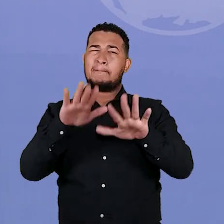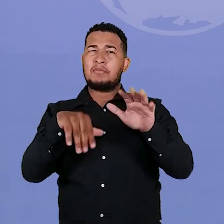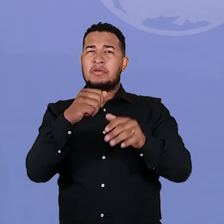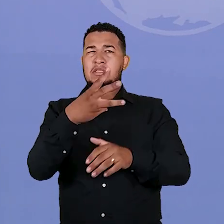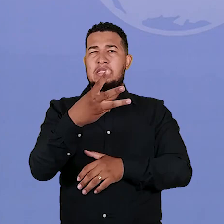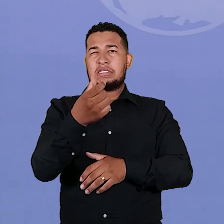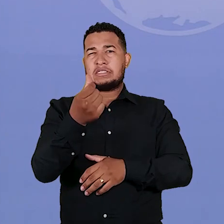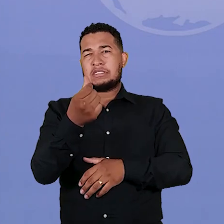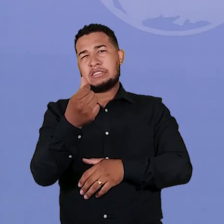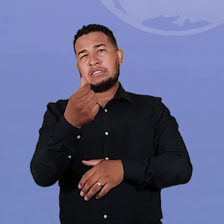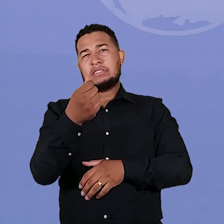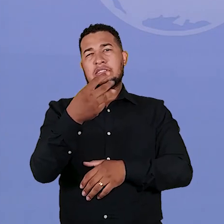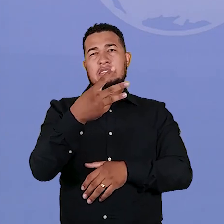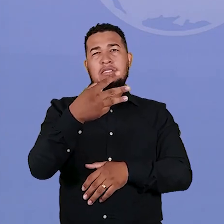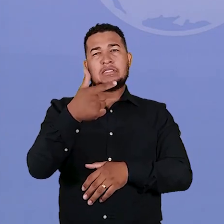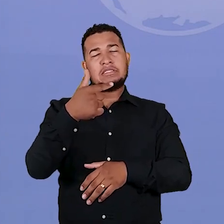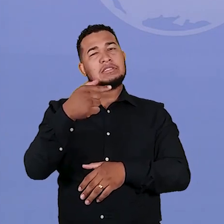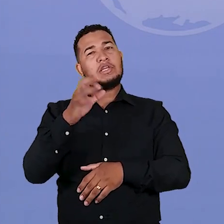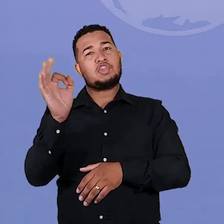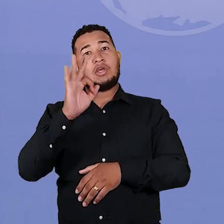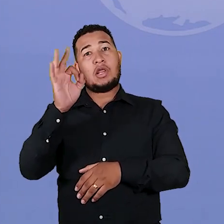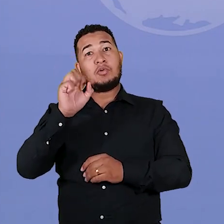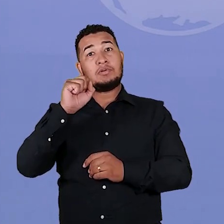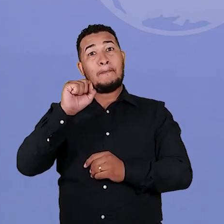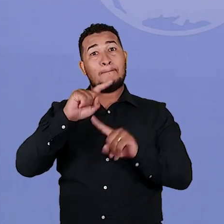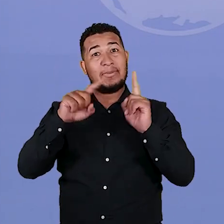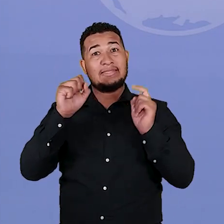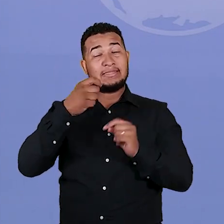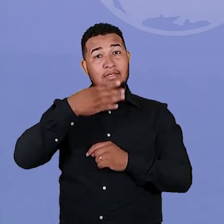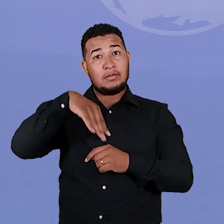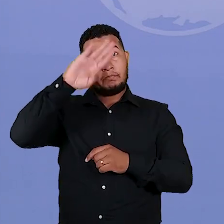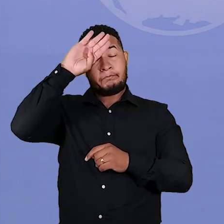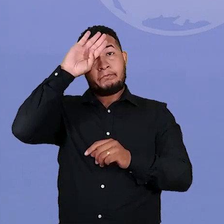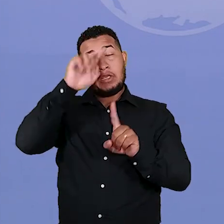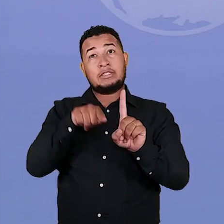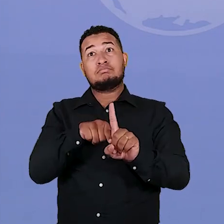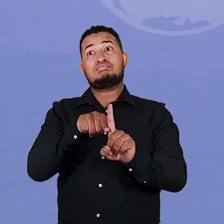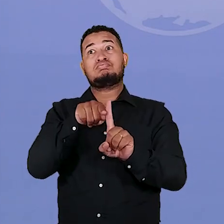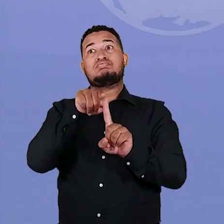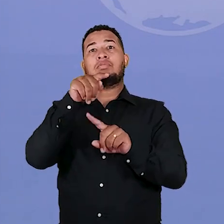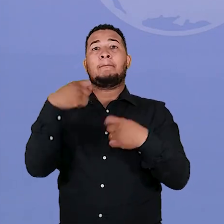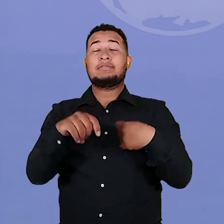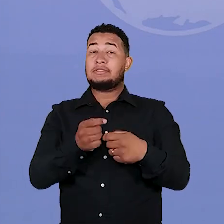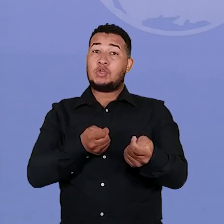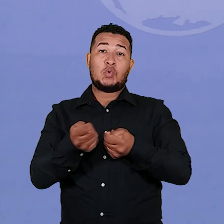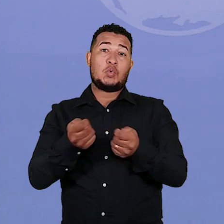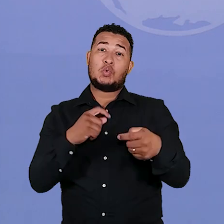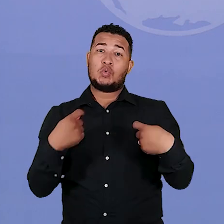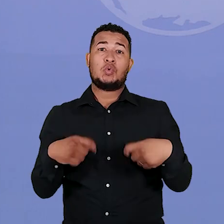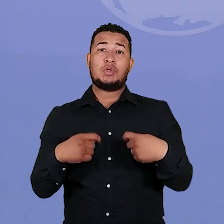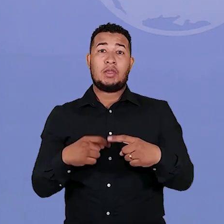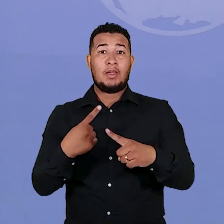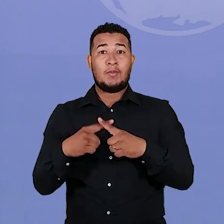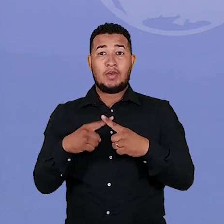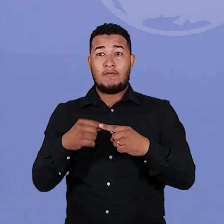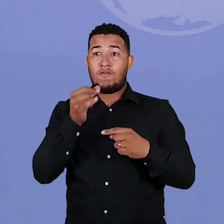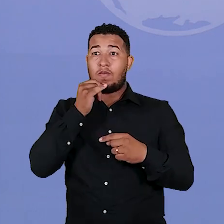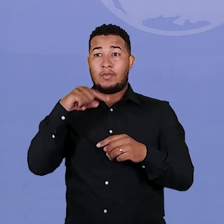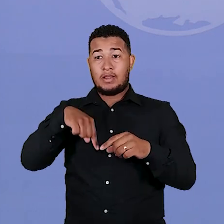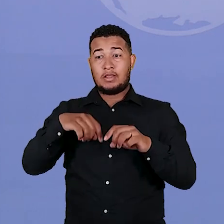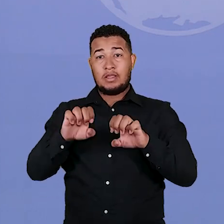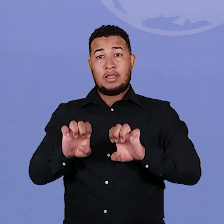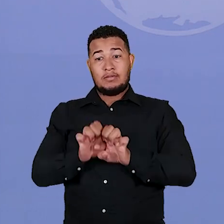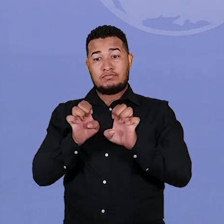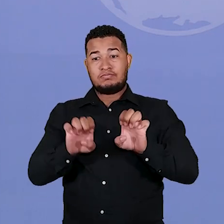caso, 36, 37 graus. Agora, se tiver uma febre, aumentar muito, é um problema. A gente precisa controlar essa temperatura, porque